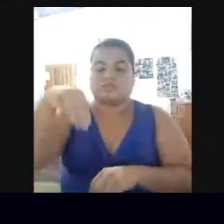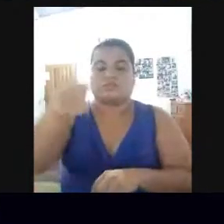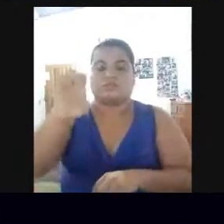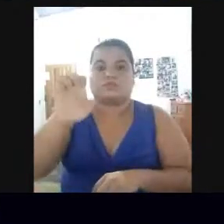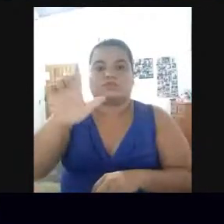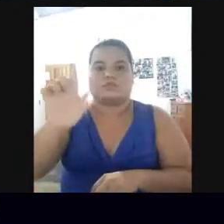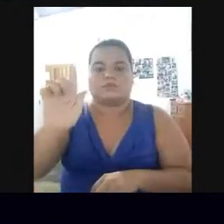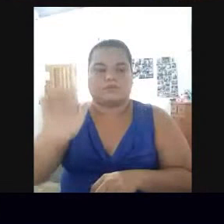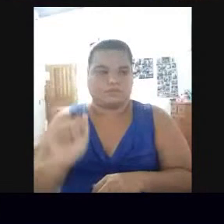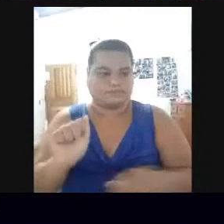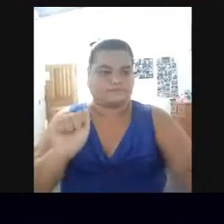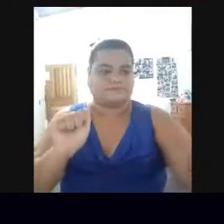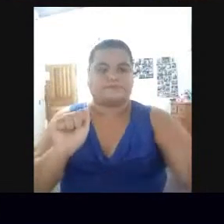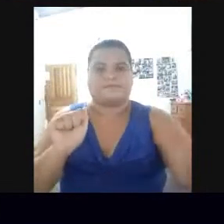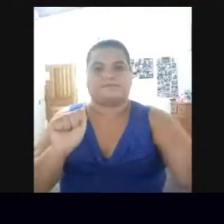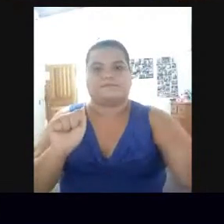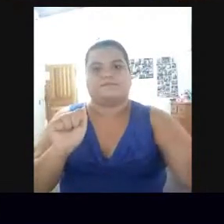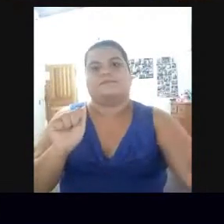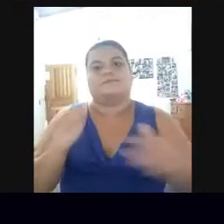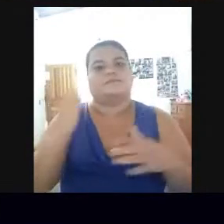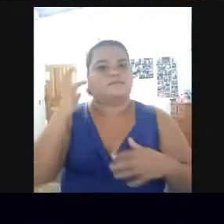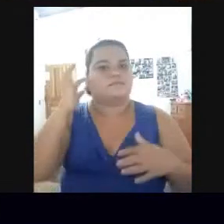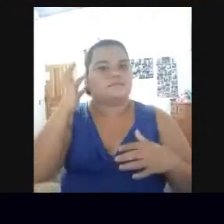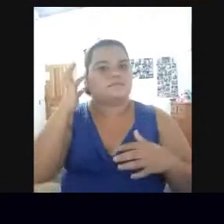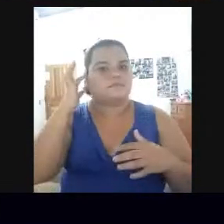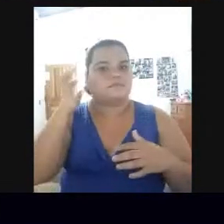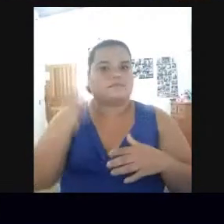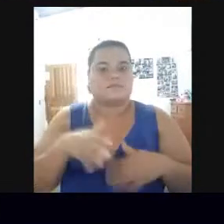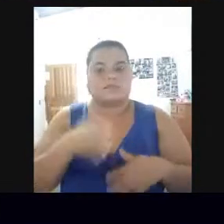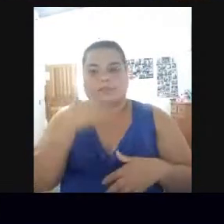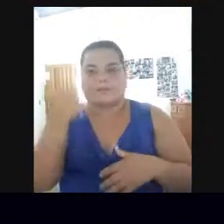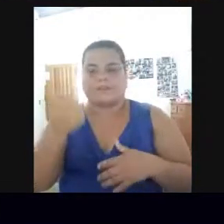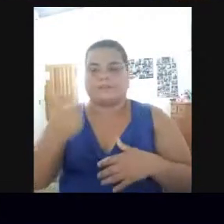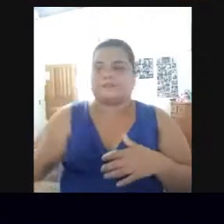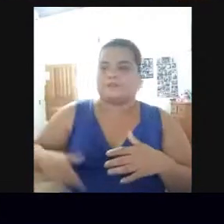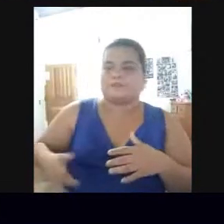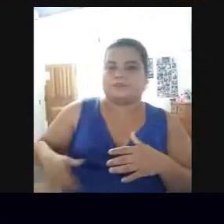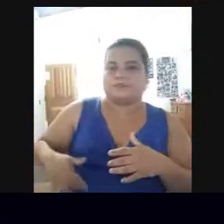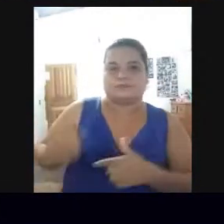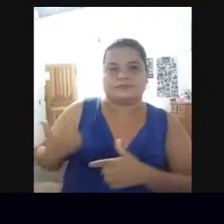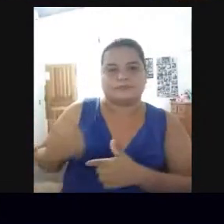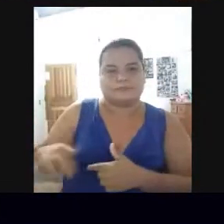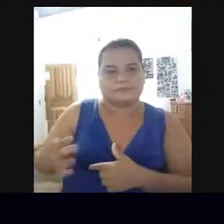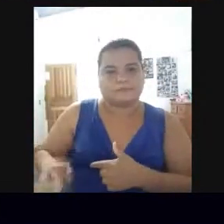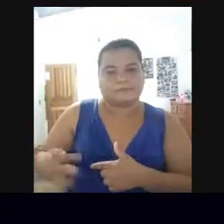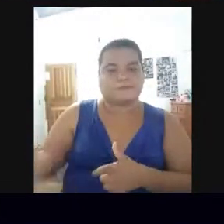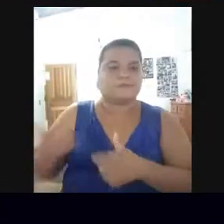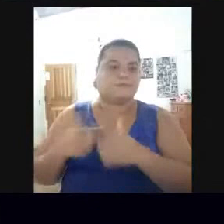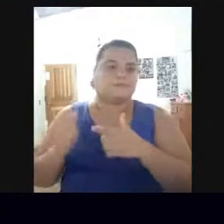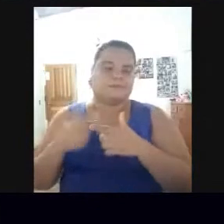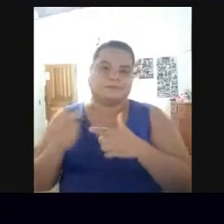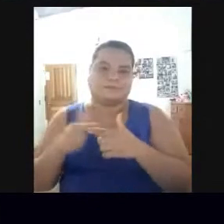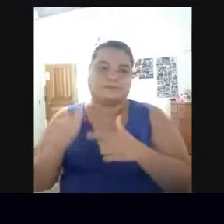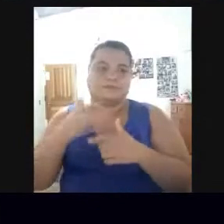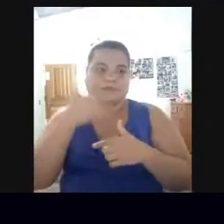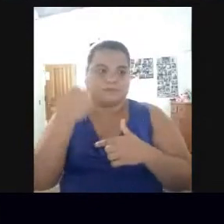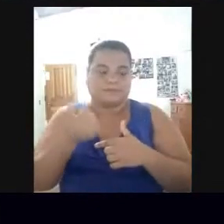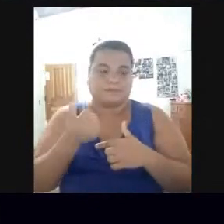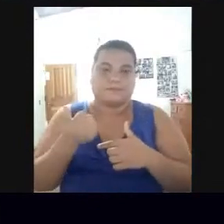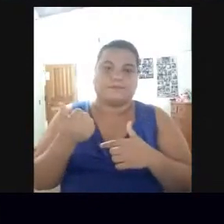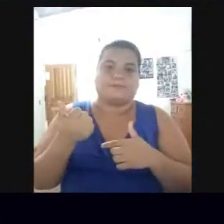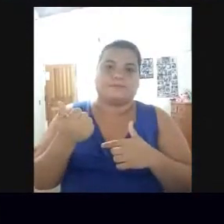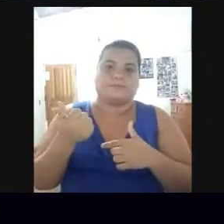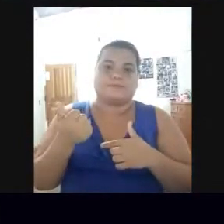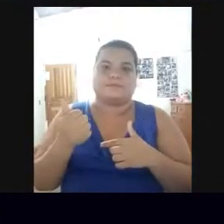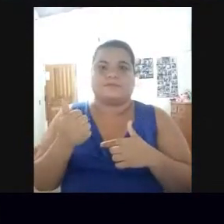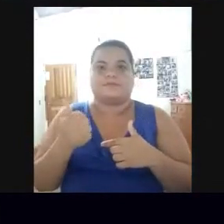DHA. Então, quando a gente quer melhorar o processo inflamatório, aumenta a EPA, quando quer a questão neuroprotetora, mais DHA, mais